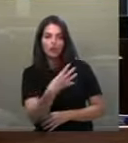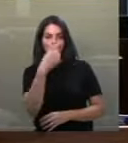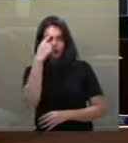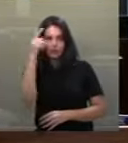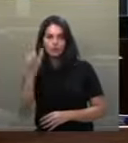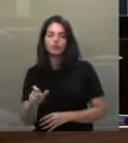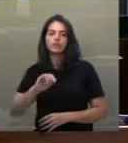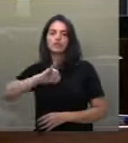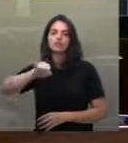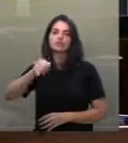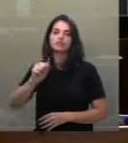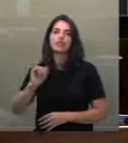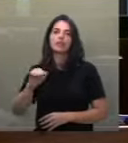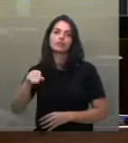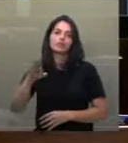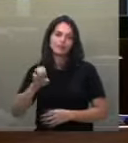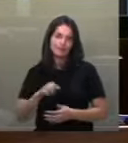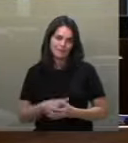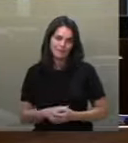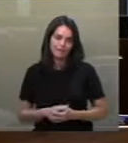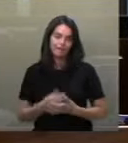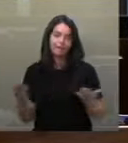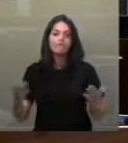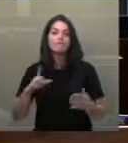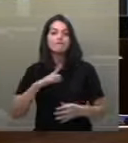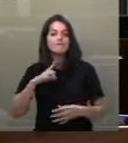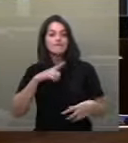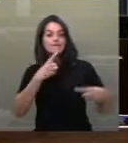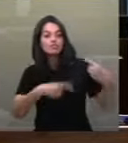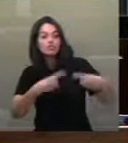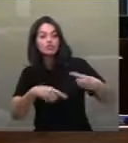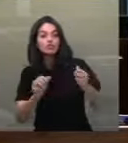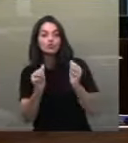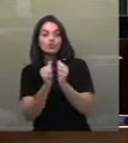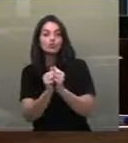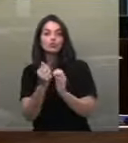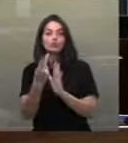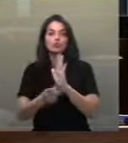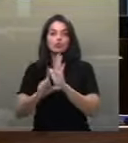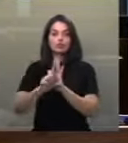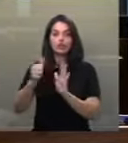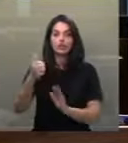senador Jaime Campos, foi determinada a tramitação conjunta do projeto de lei